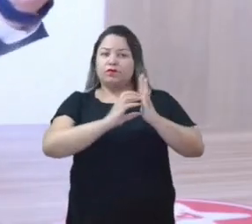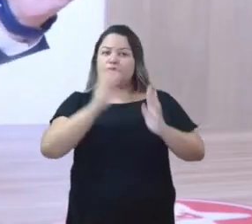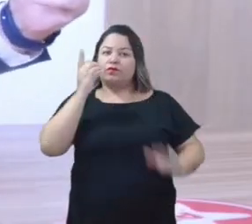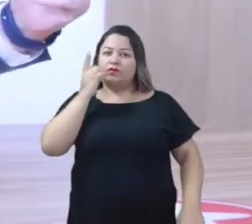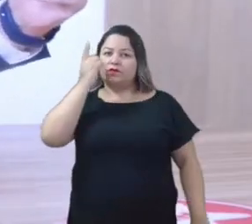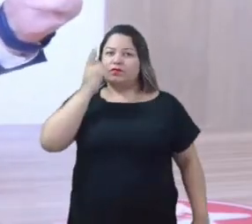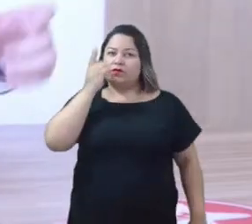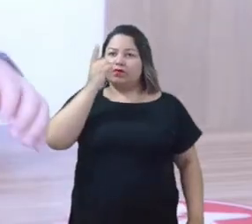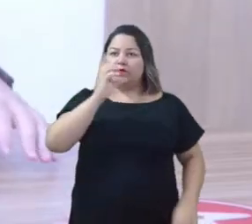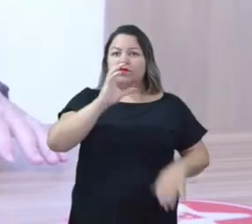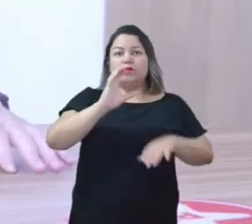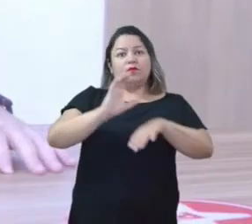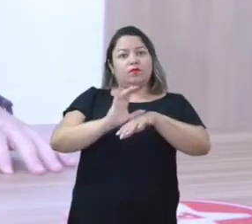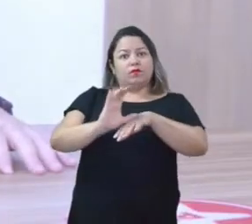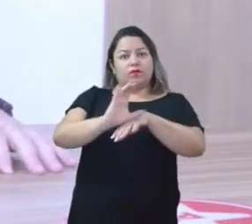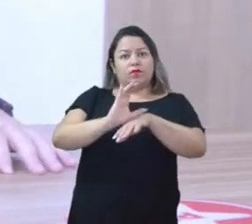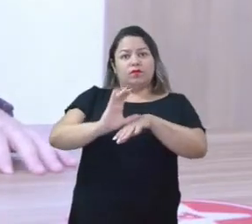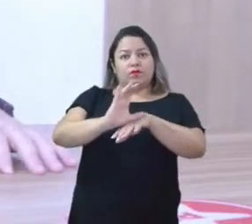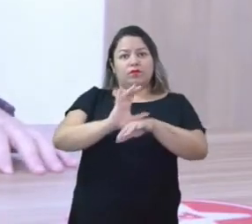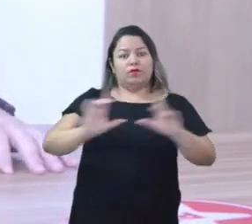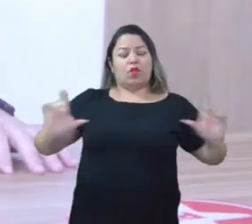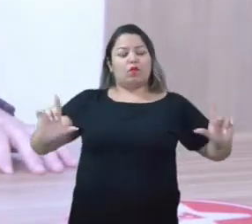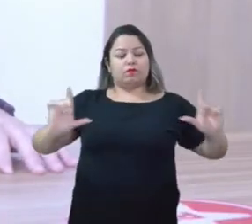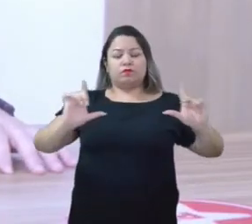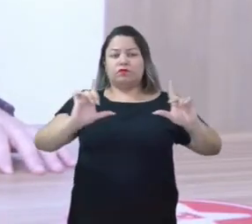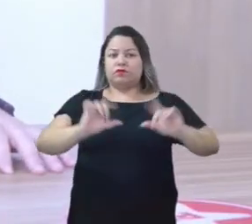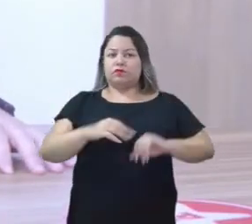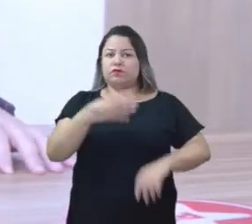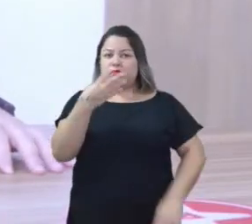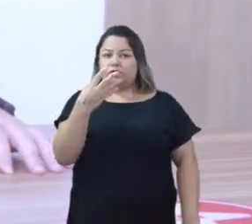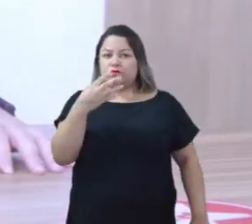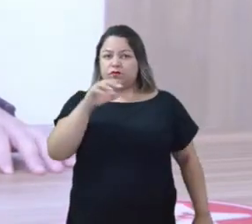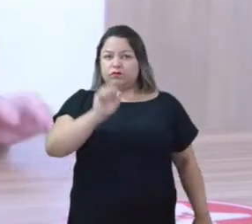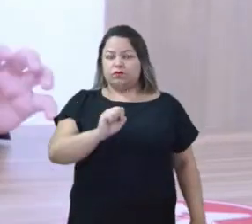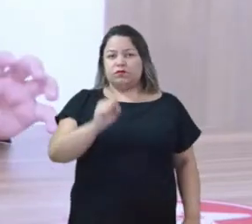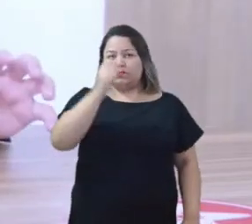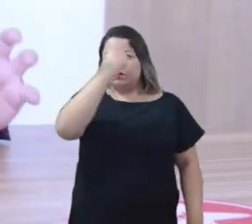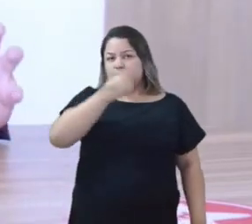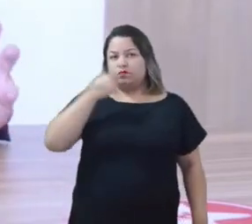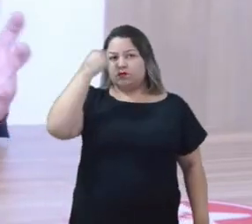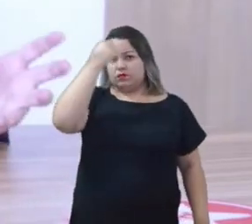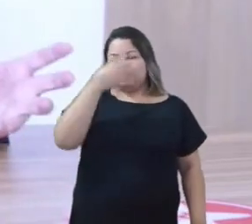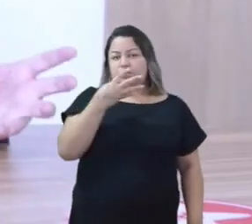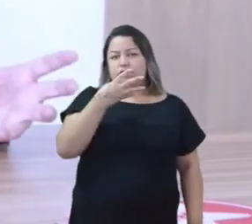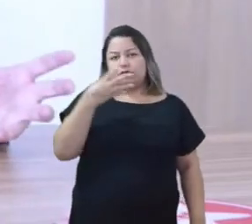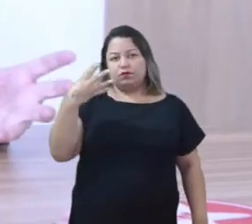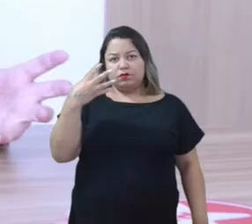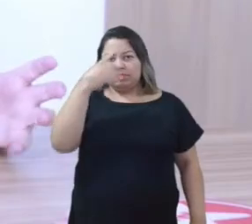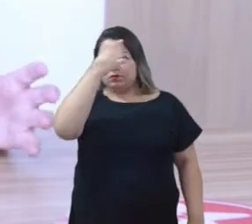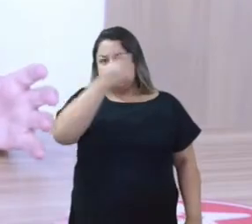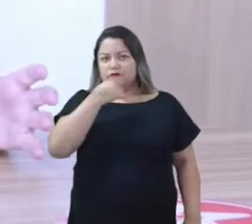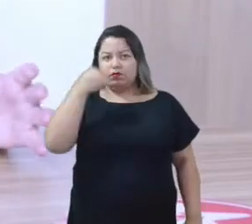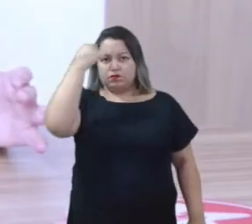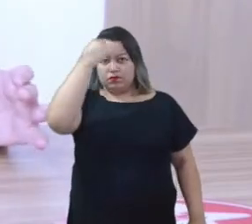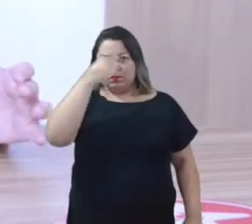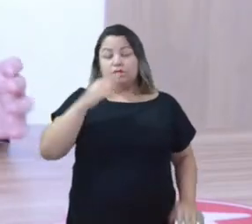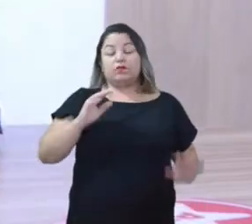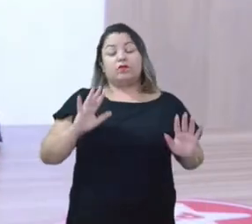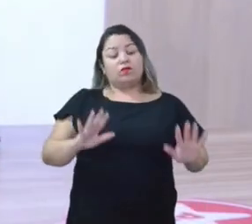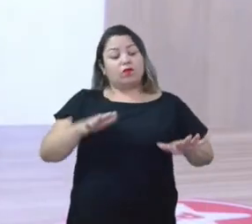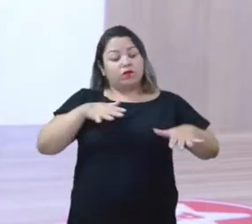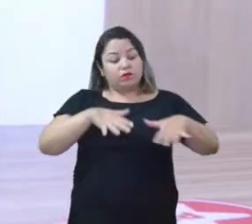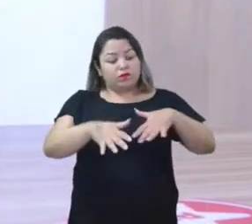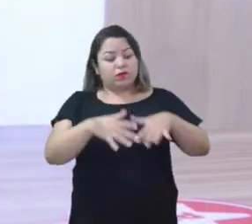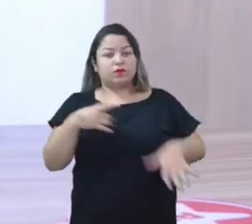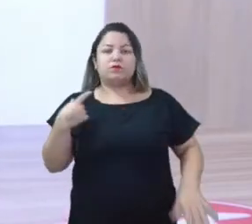deputado constituinte, a redução de 48 horas para 44 horas. O movimento